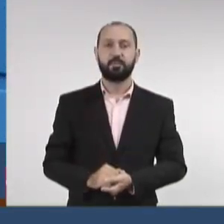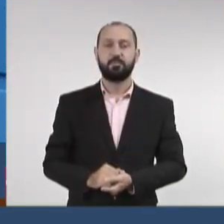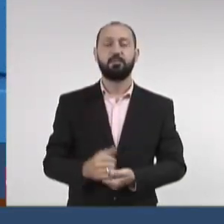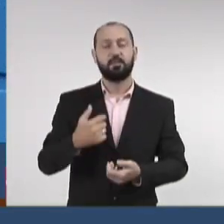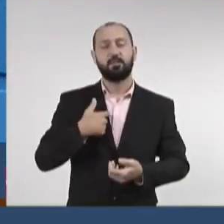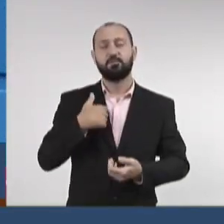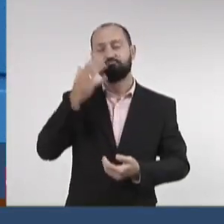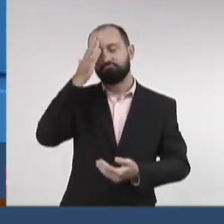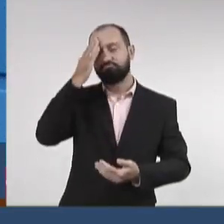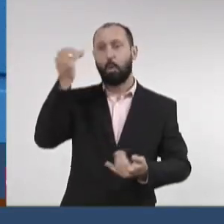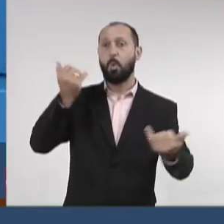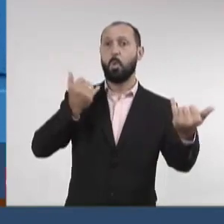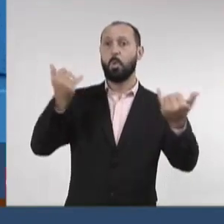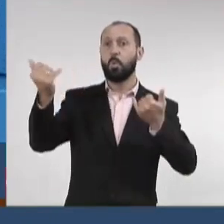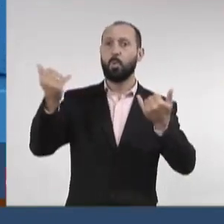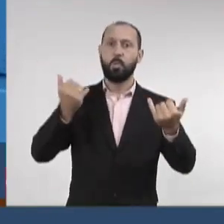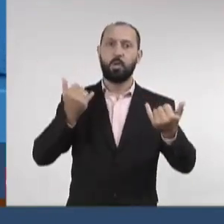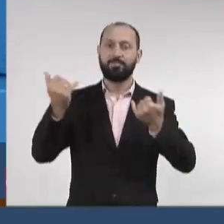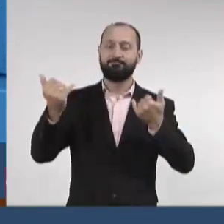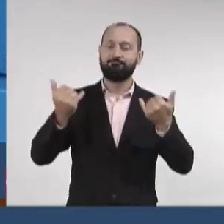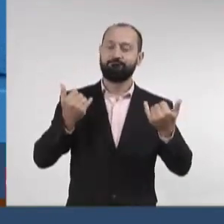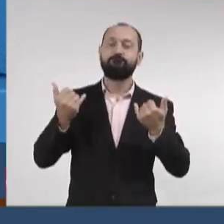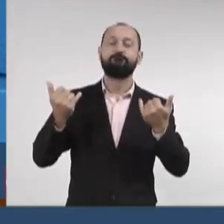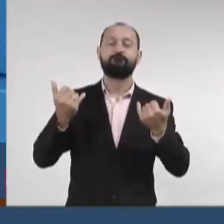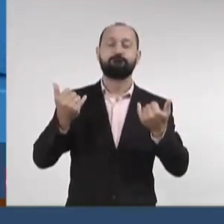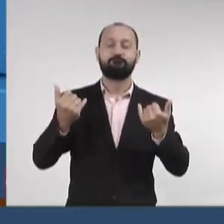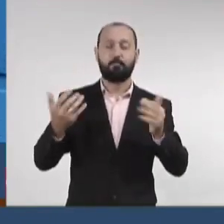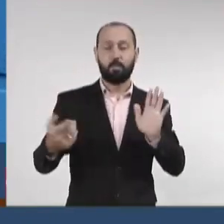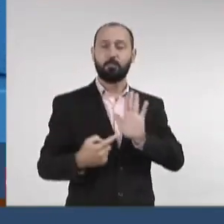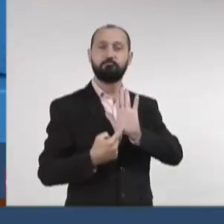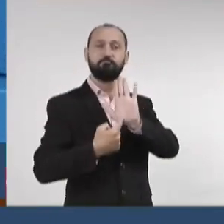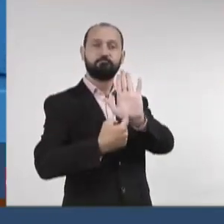Tomei conhecimento, está aqui